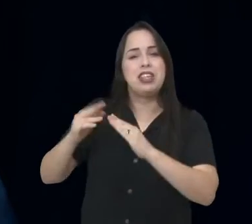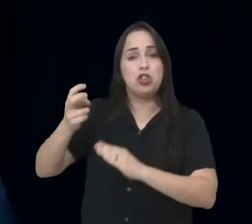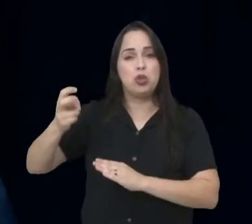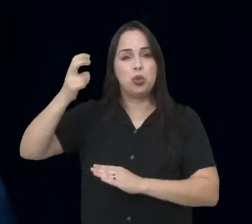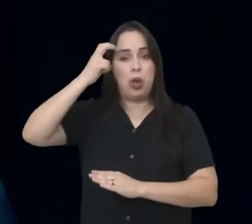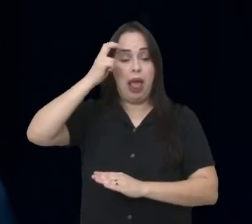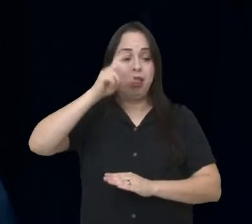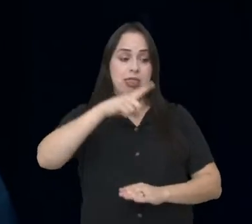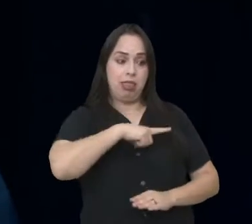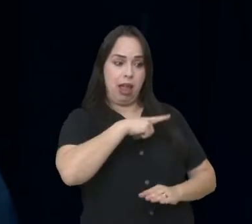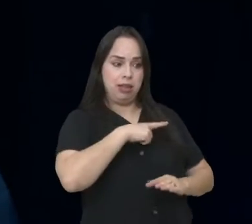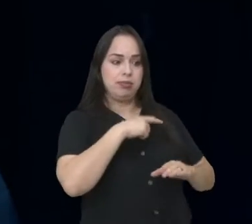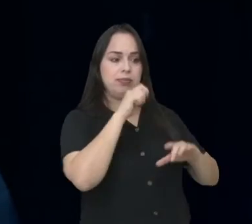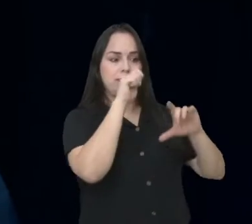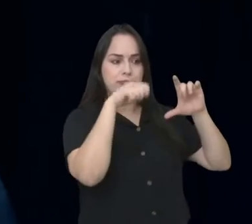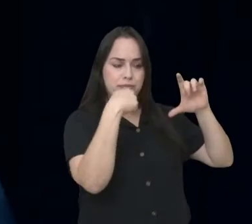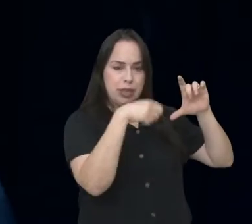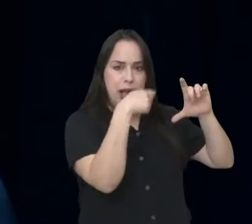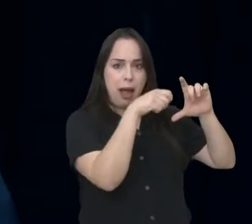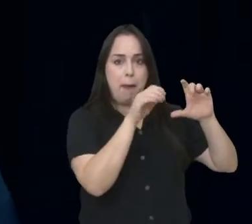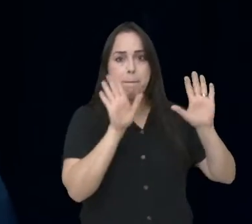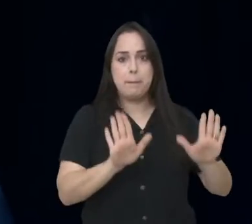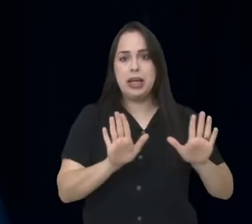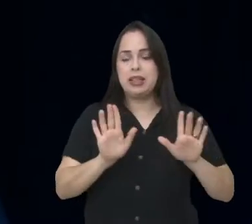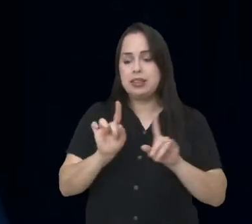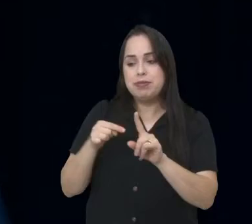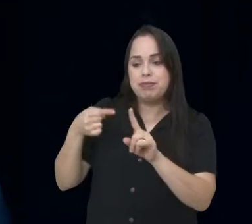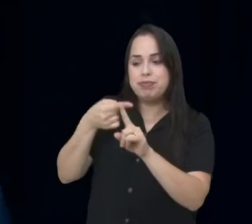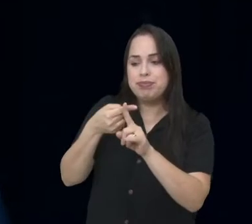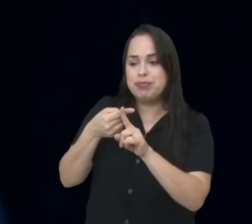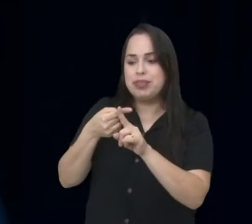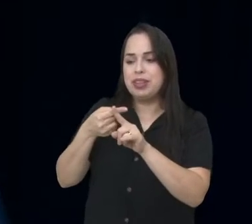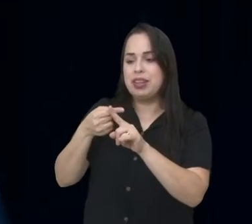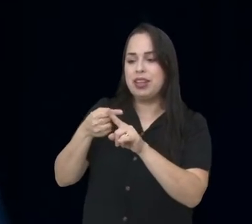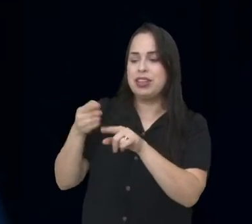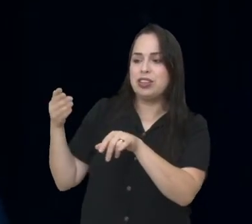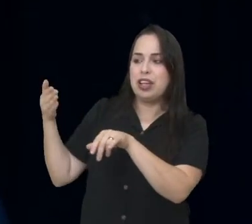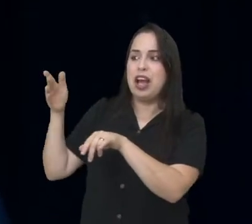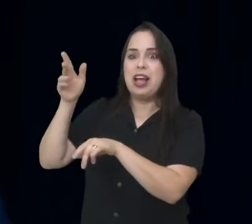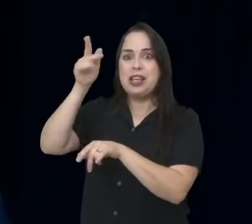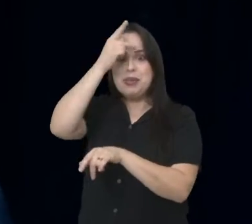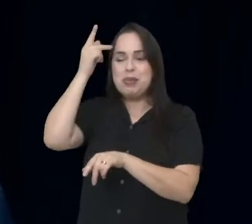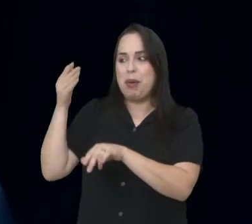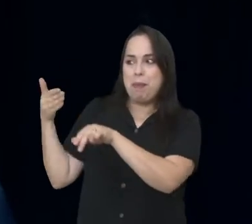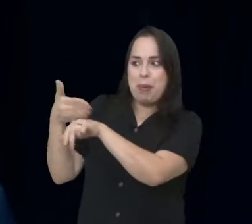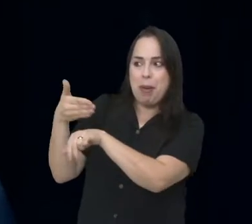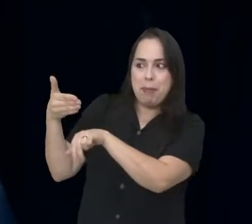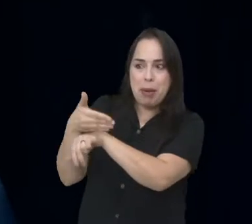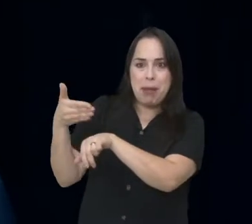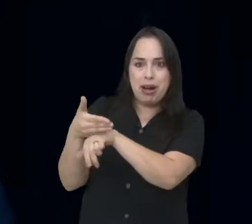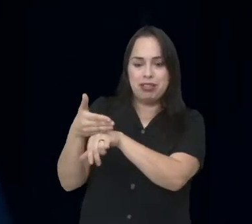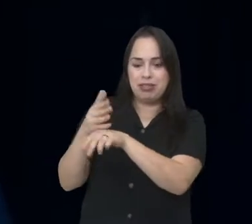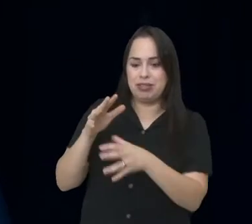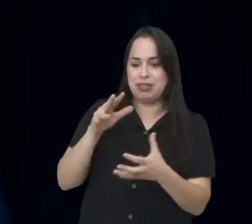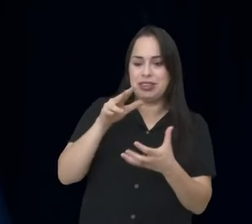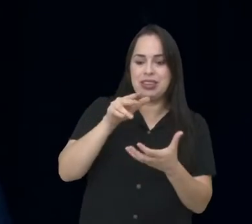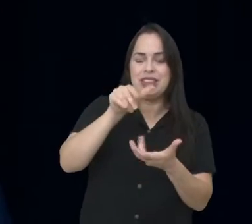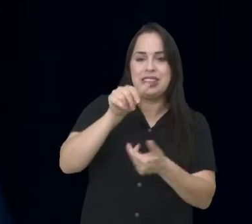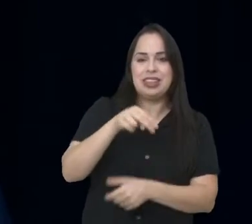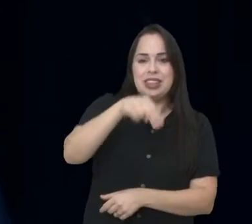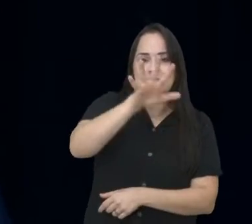e os ensaios, né? Mas hoje a gente faz parte desse circuito de shows também, como eu te falei, até internacional, que já